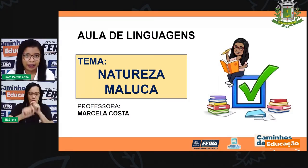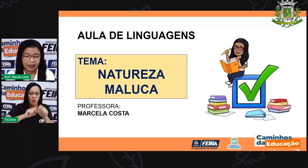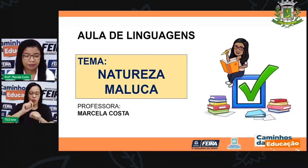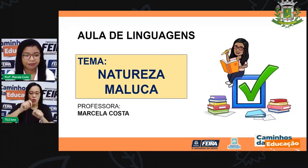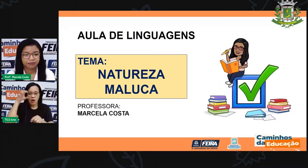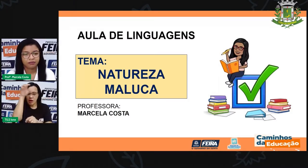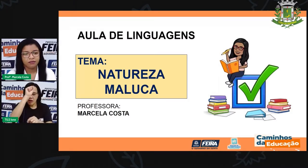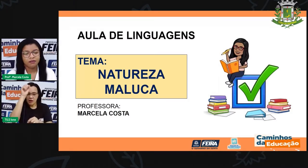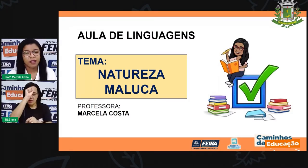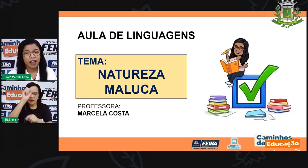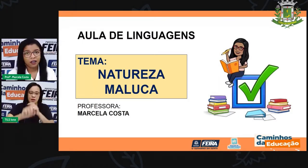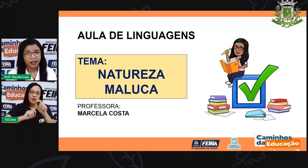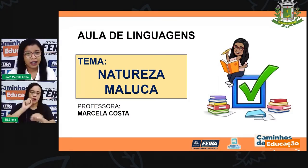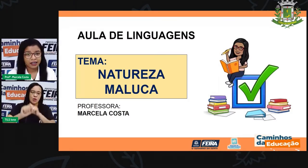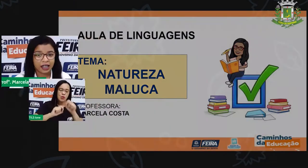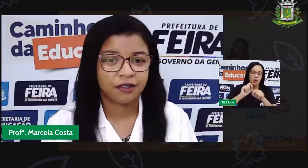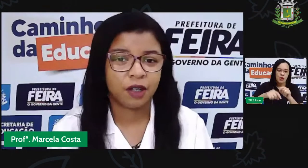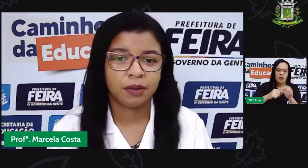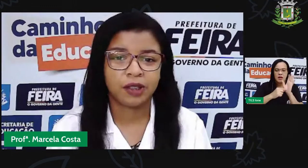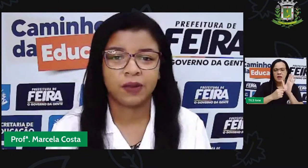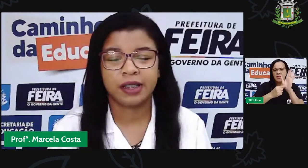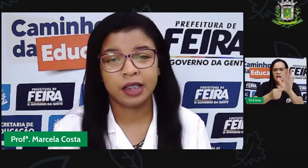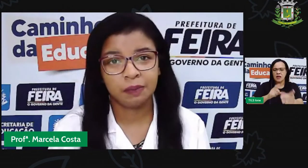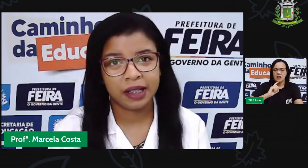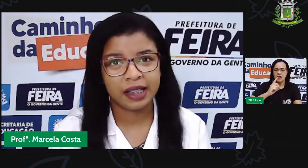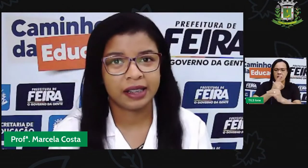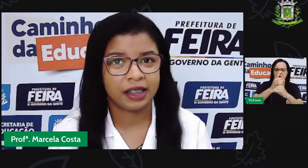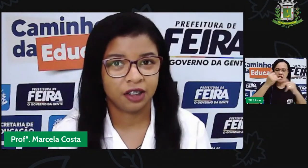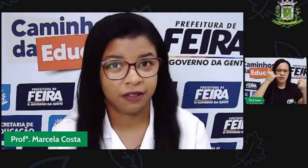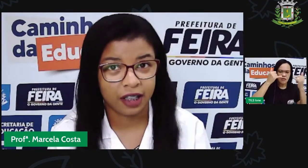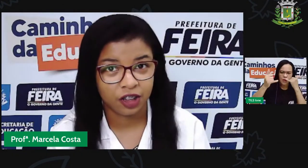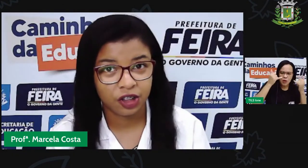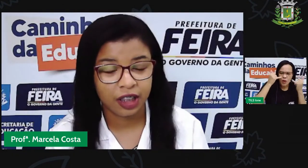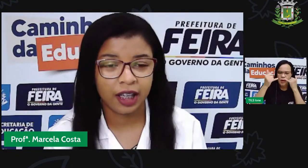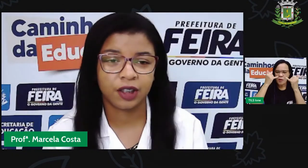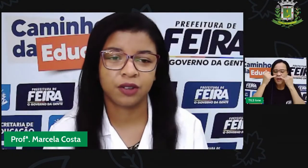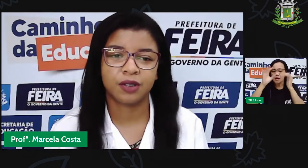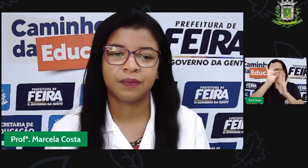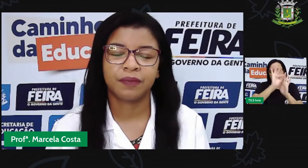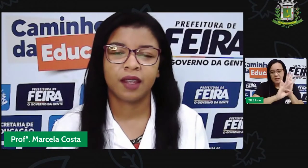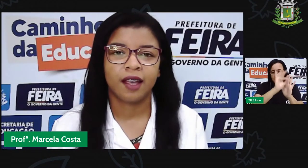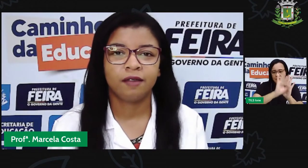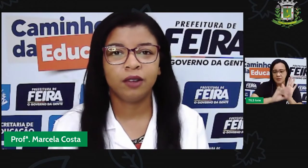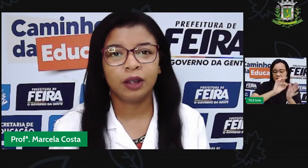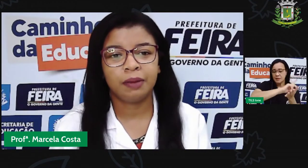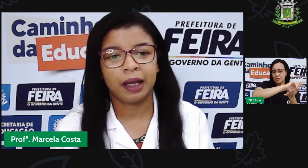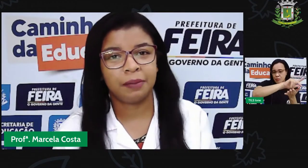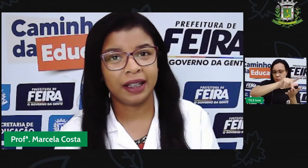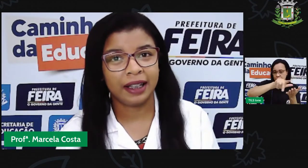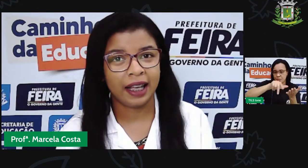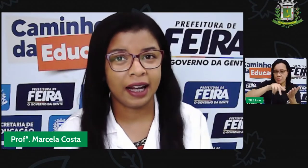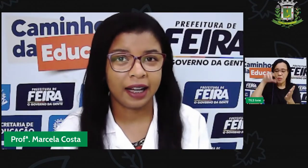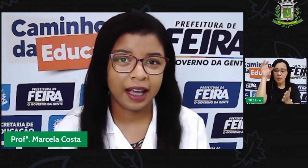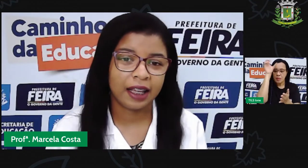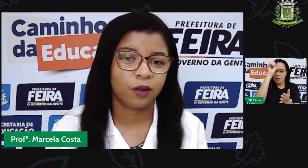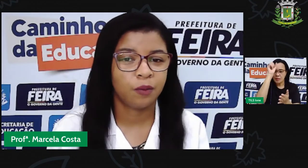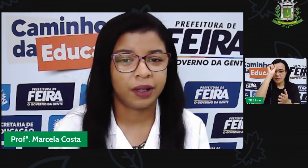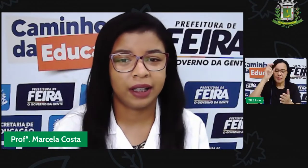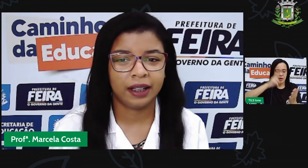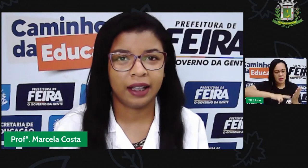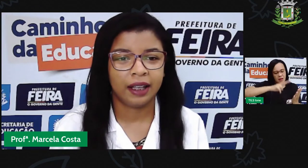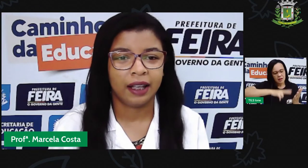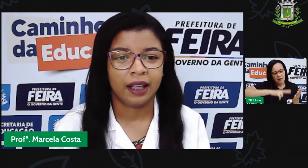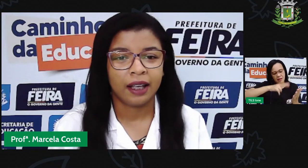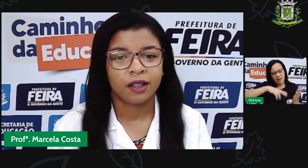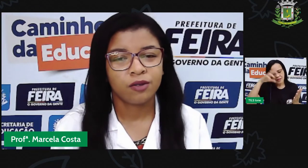aprender, a localizar a informação dos textos em diferentes textos, vão também aprender a ler e